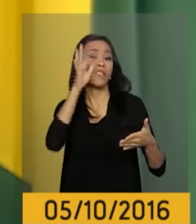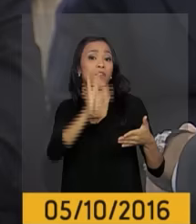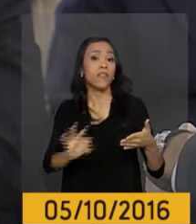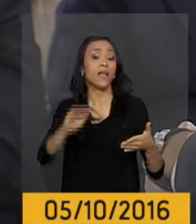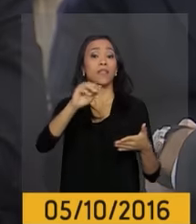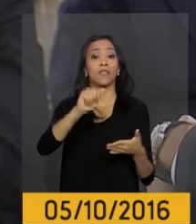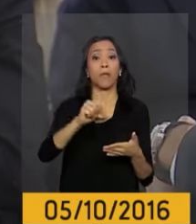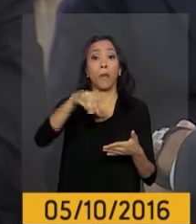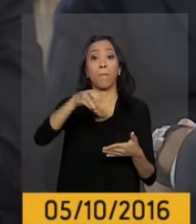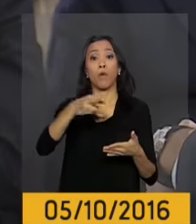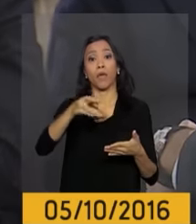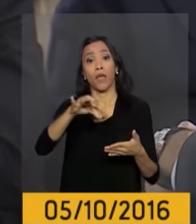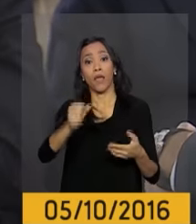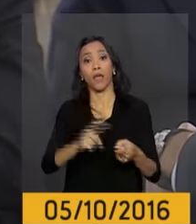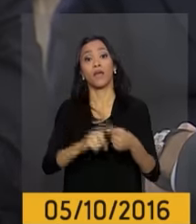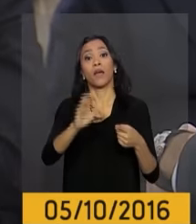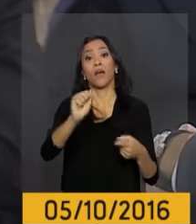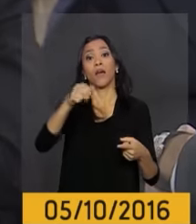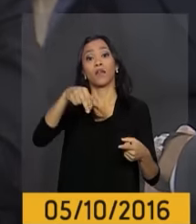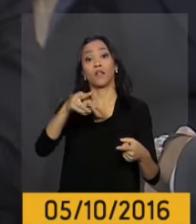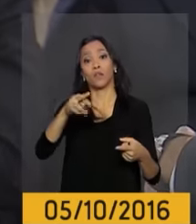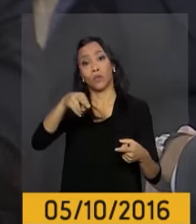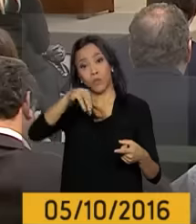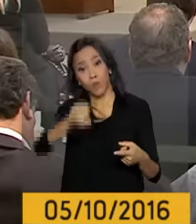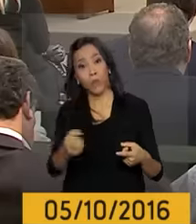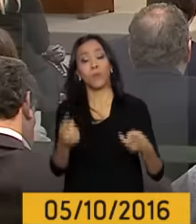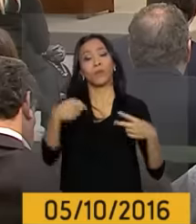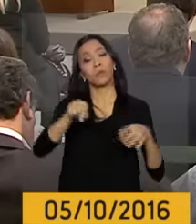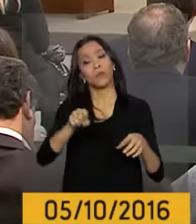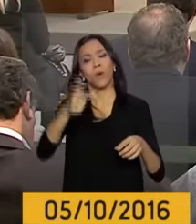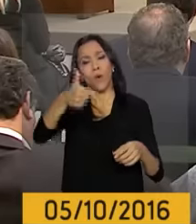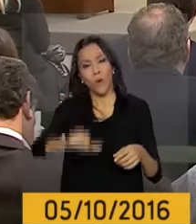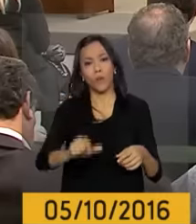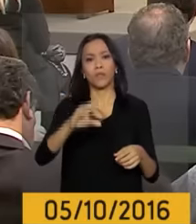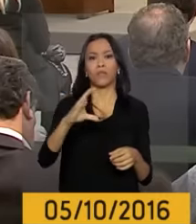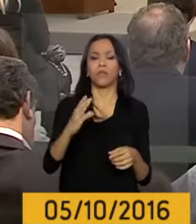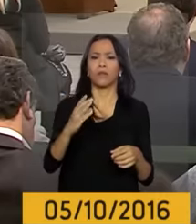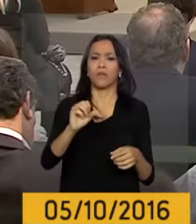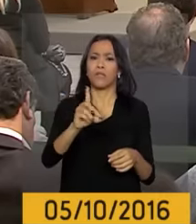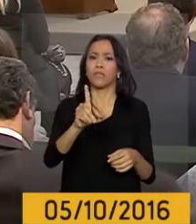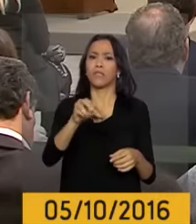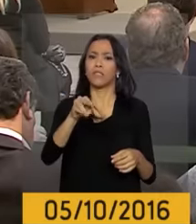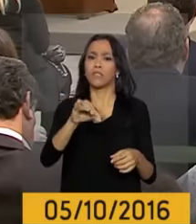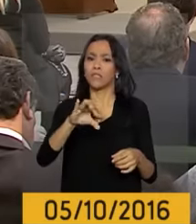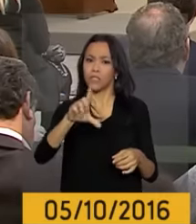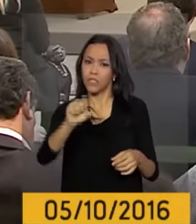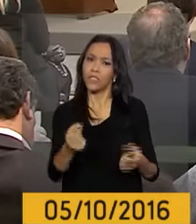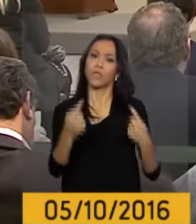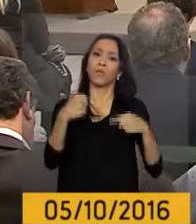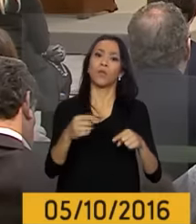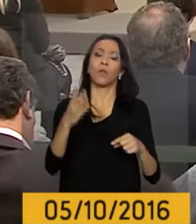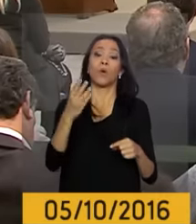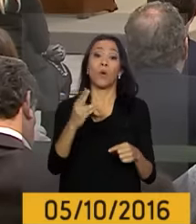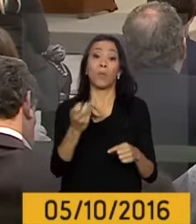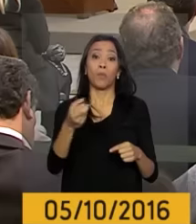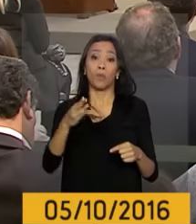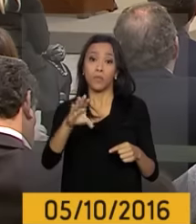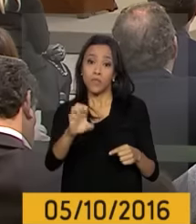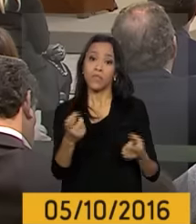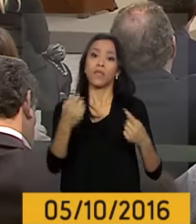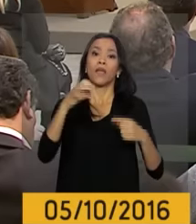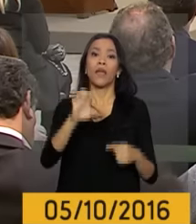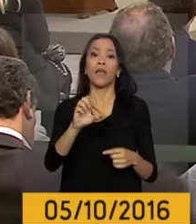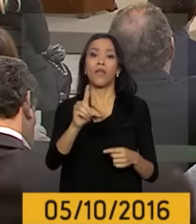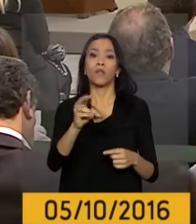Moreira, Antônio Brito, Baleia Rossi, Bruna Furlan, Carmen Zanotto, Danilo Forte, Dulce Miranda, Eduardo